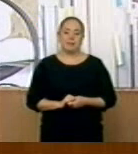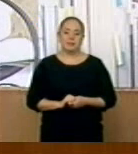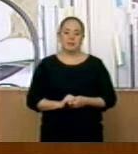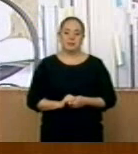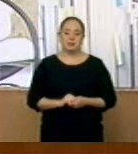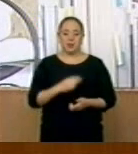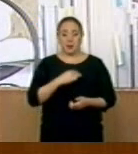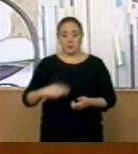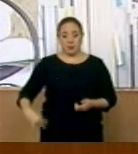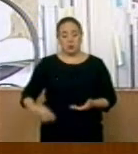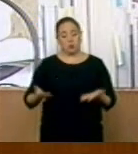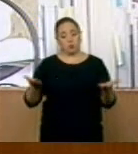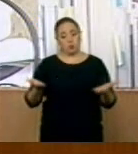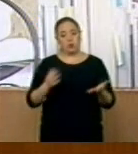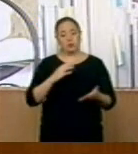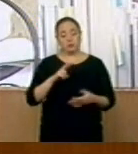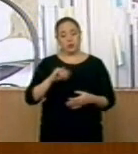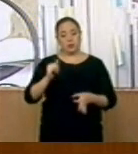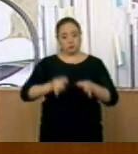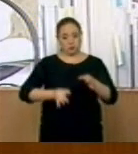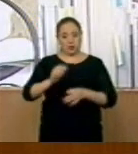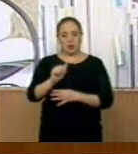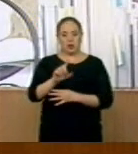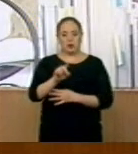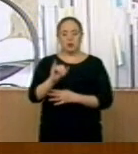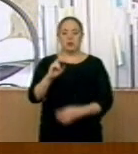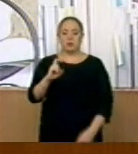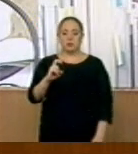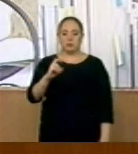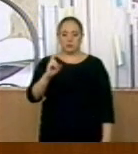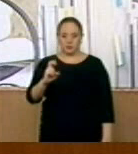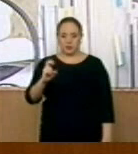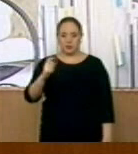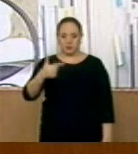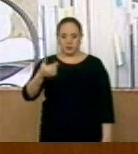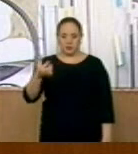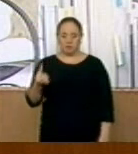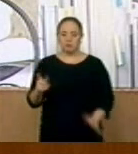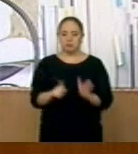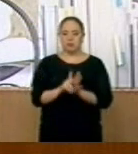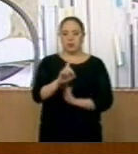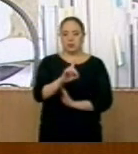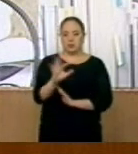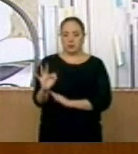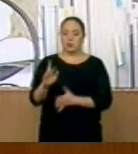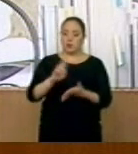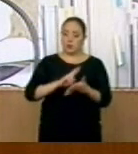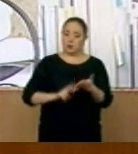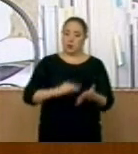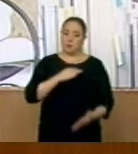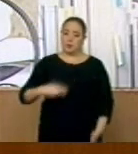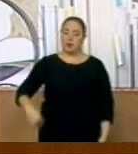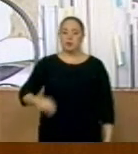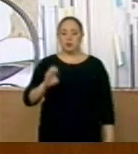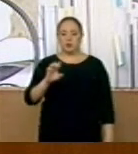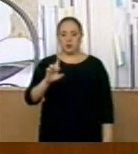apregou para julgamento a ação direta de inconstitucionalidade 5.526, procedente do Distrito Federal, relatado pelo ministro Edson